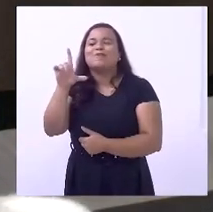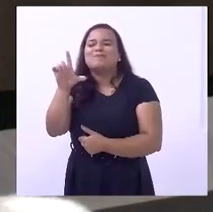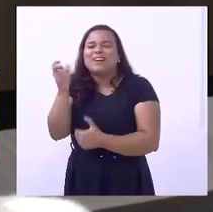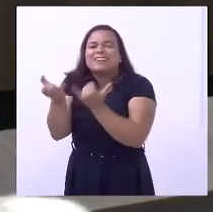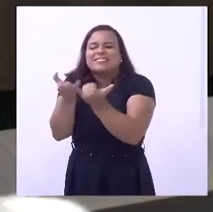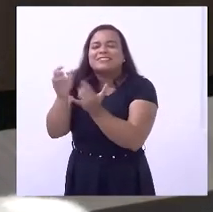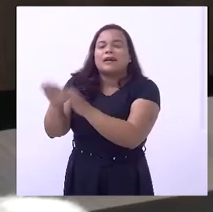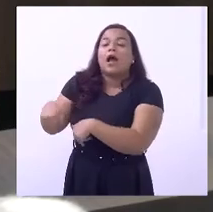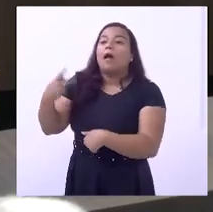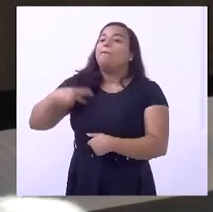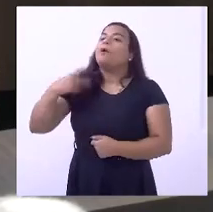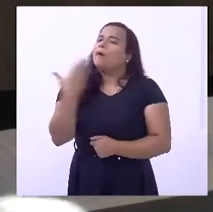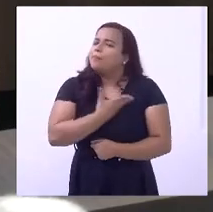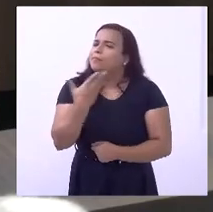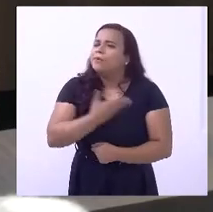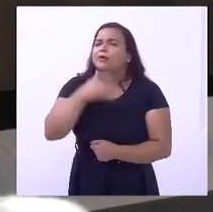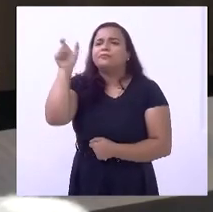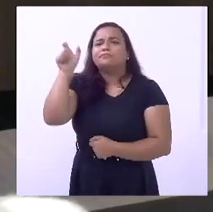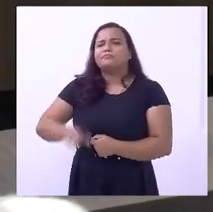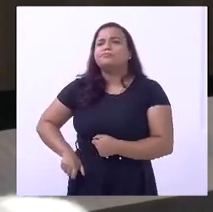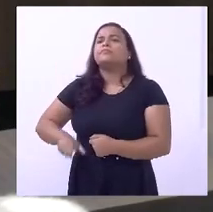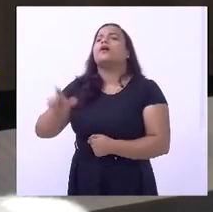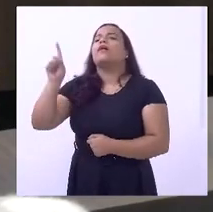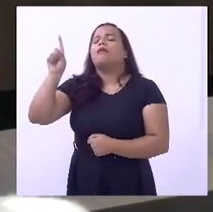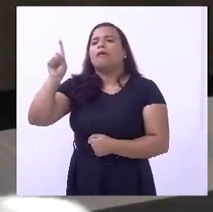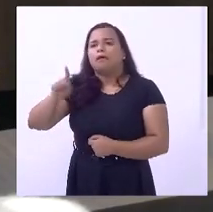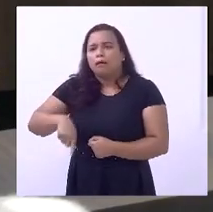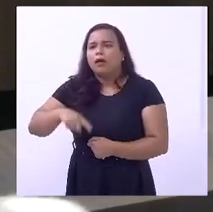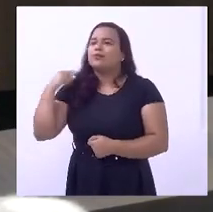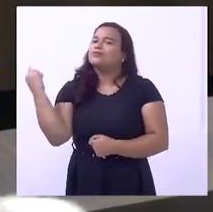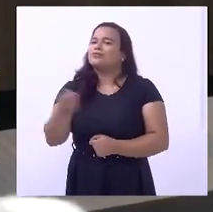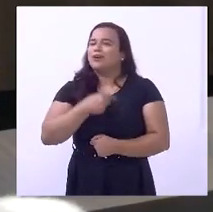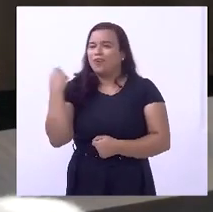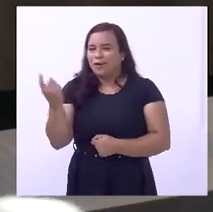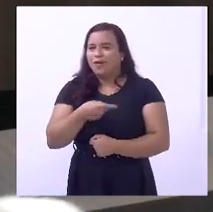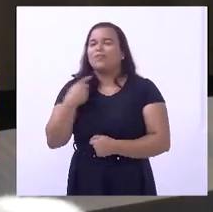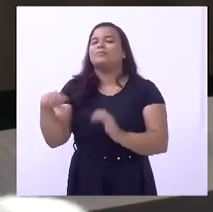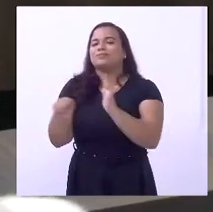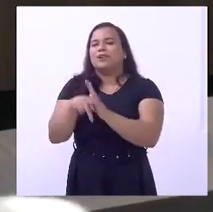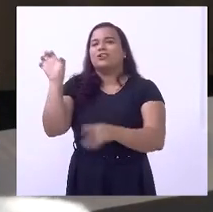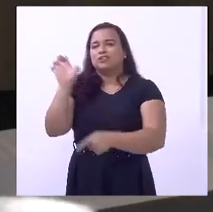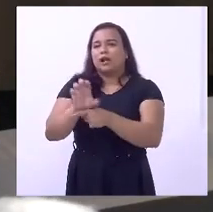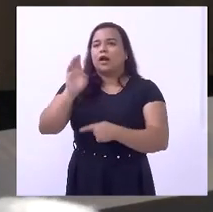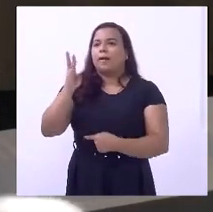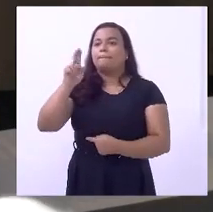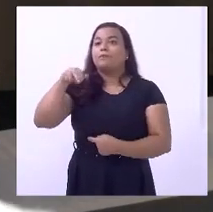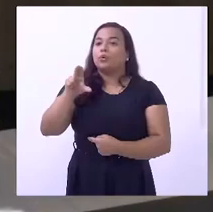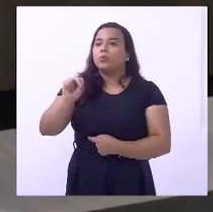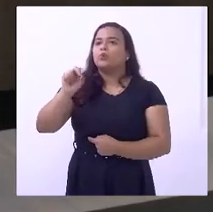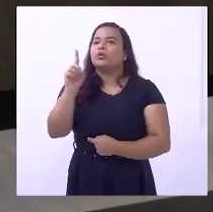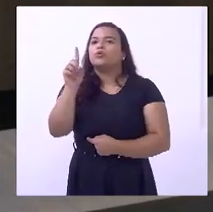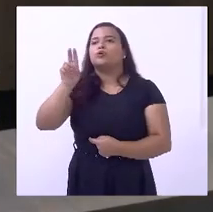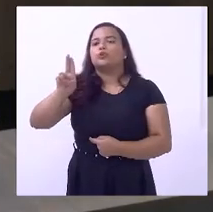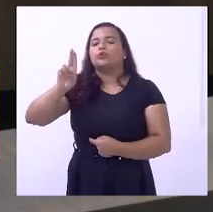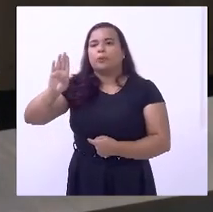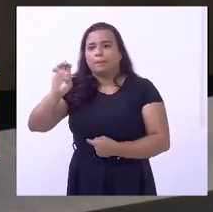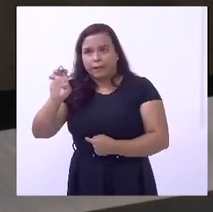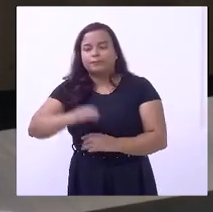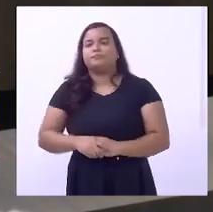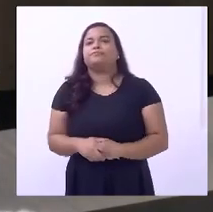amigo... grande procurador, nosso procurador-geral do Estado, Bruno Dubê. Senhor presidente, tivemos